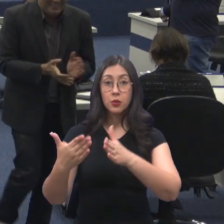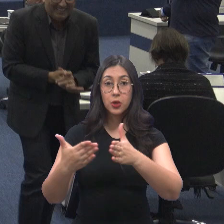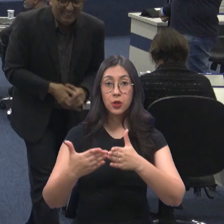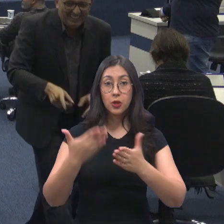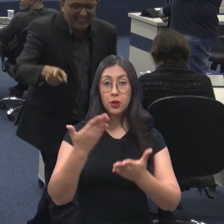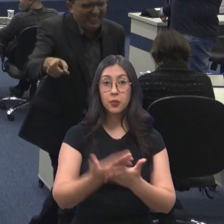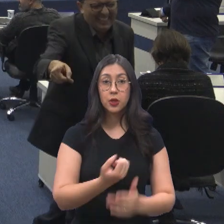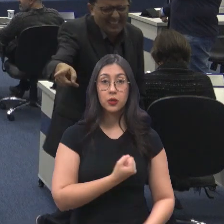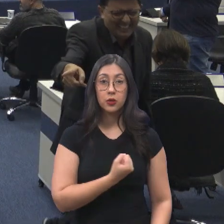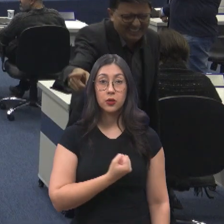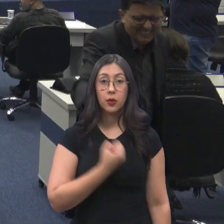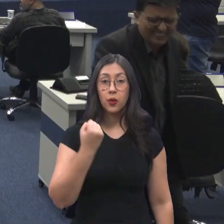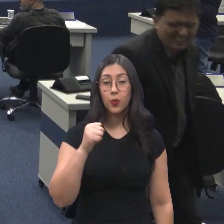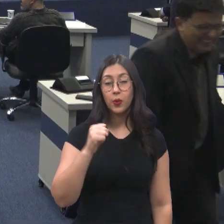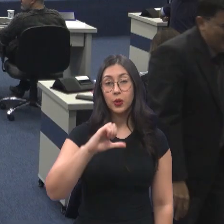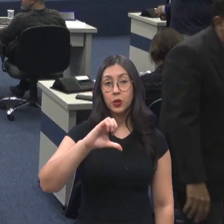número